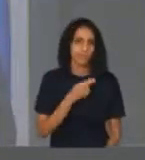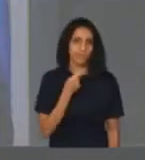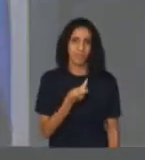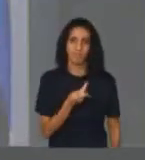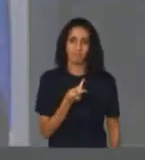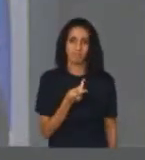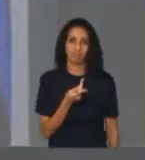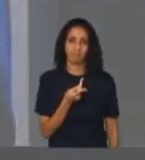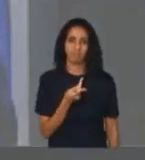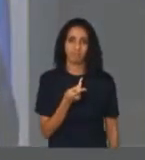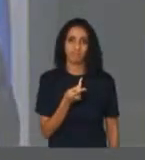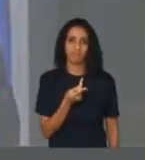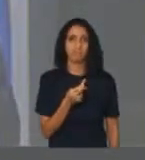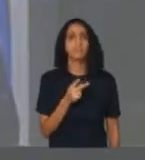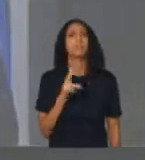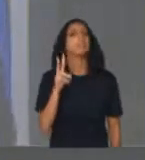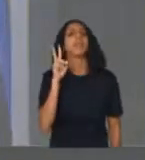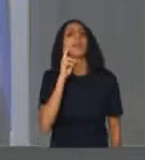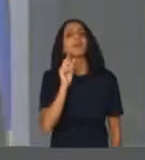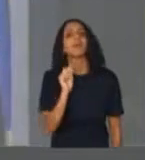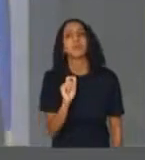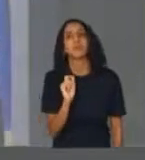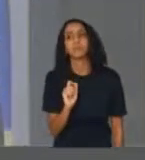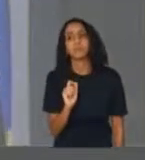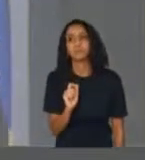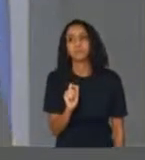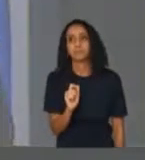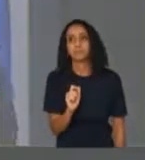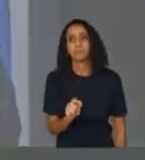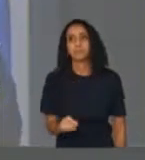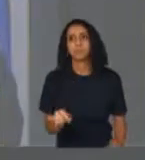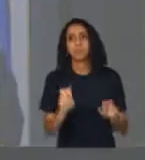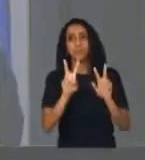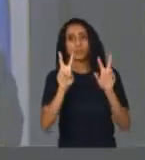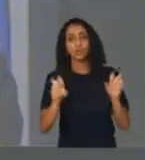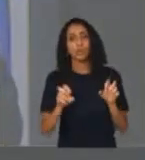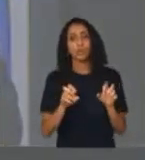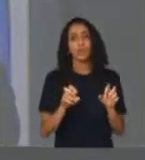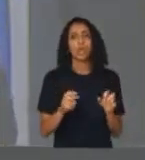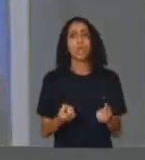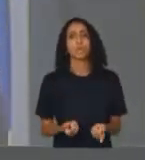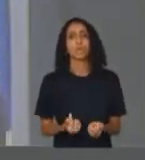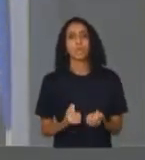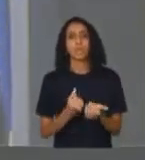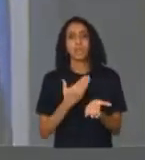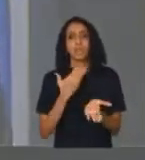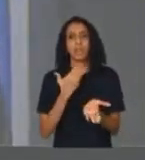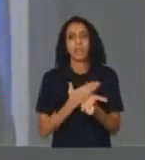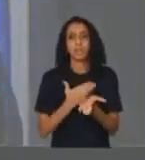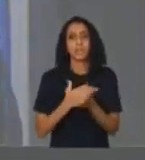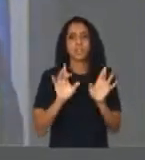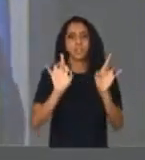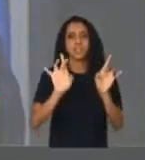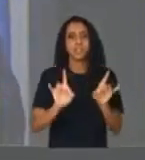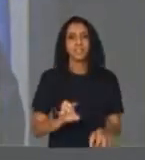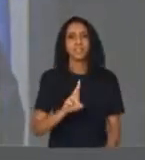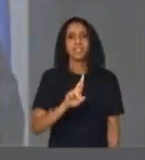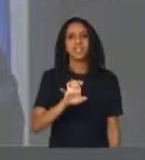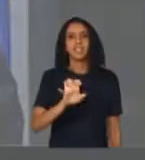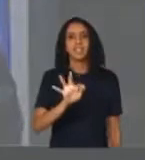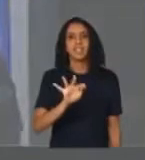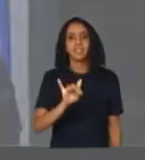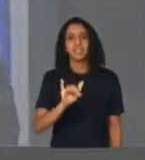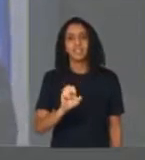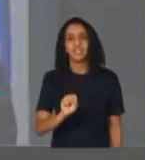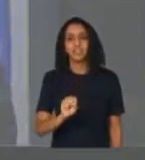pois relembro aqui, quando tratamos da questão do parcelamento especial, o famoso refis,